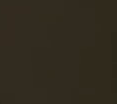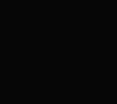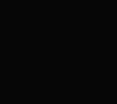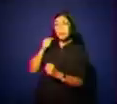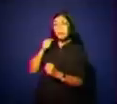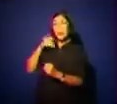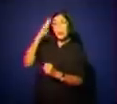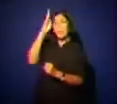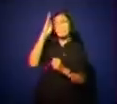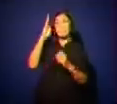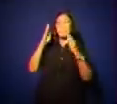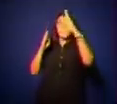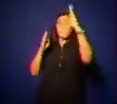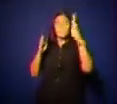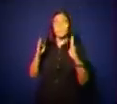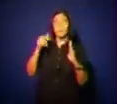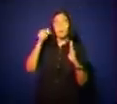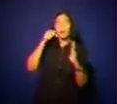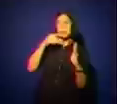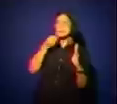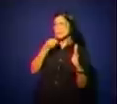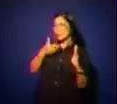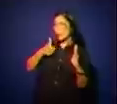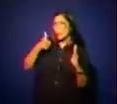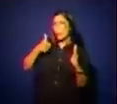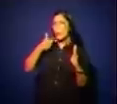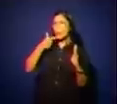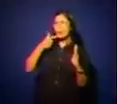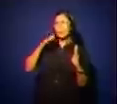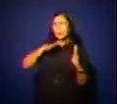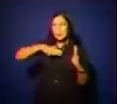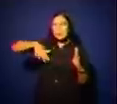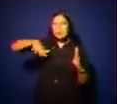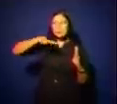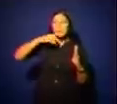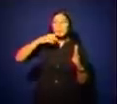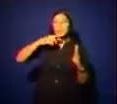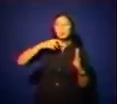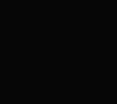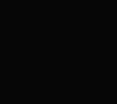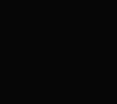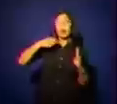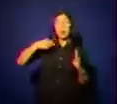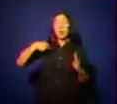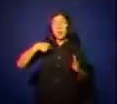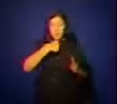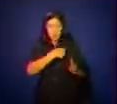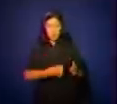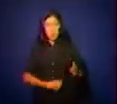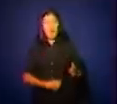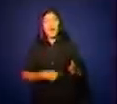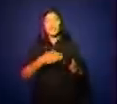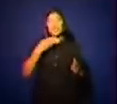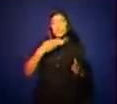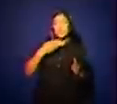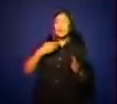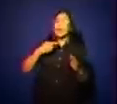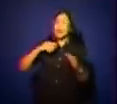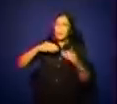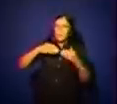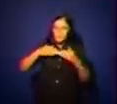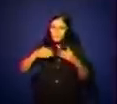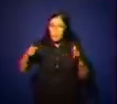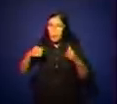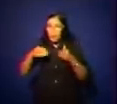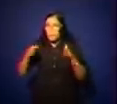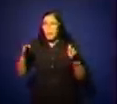pecado enxergando o fim do aperto Global monetário Global a China reabrindo isso sendo tanto uma demanda para nossa pauta